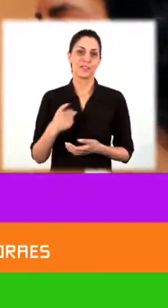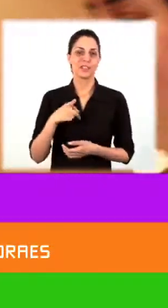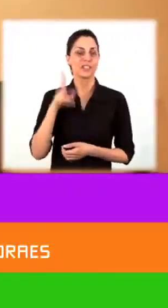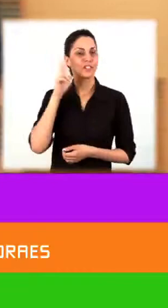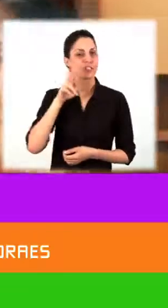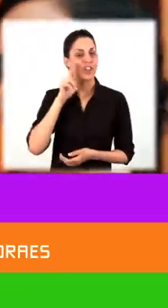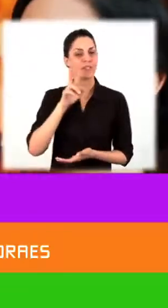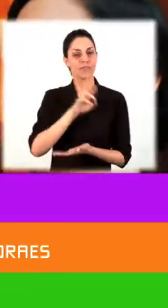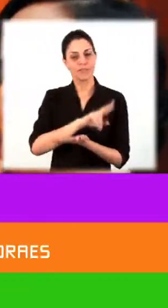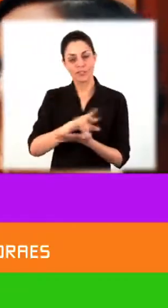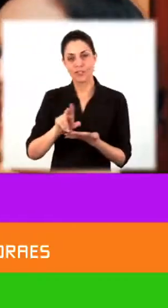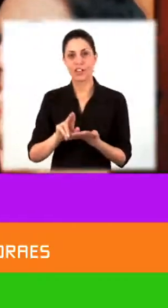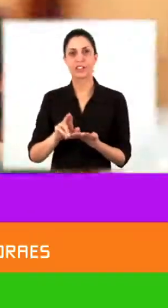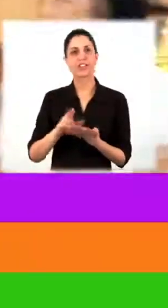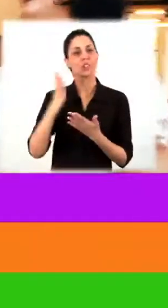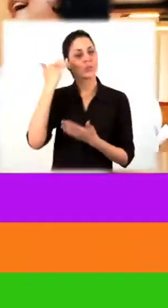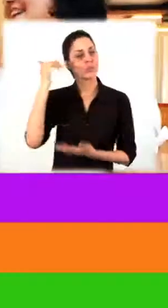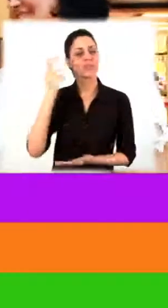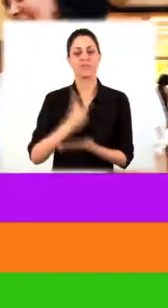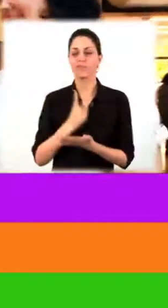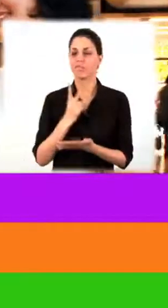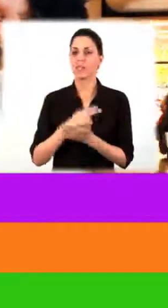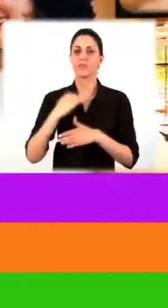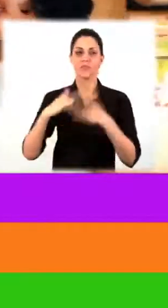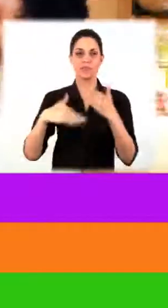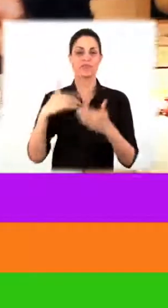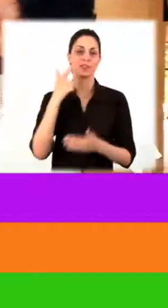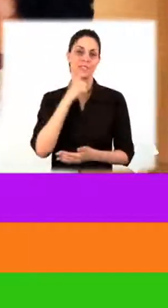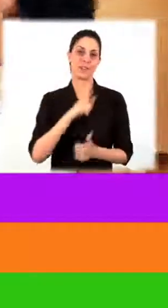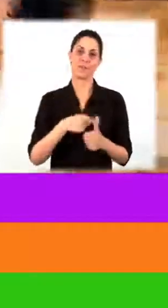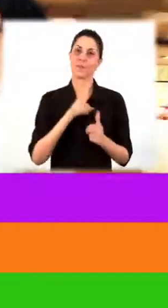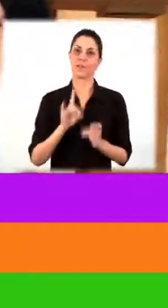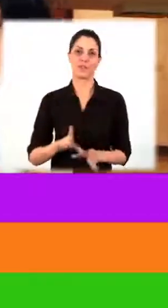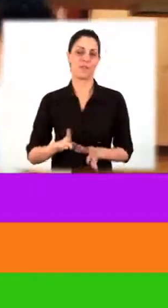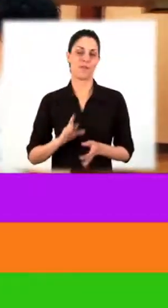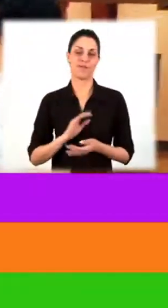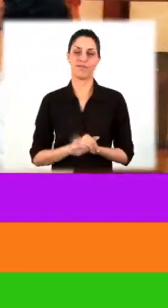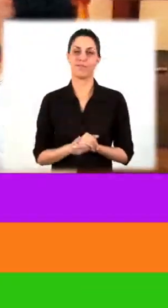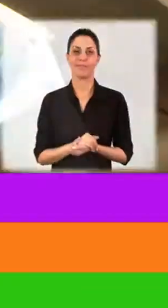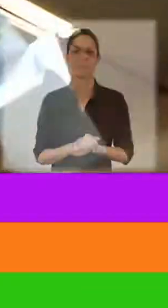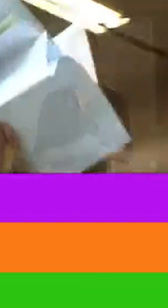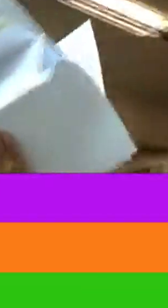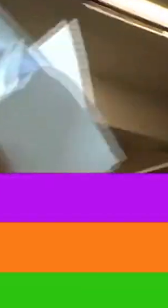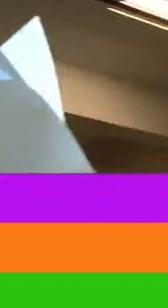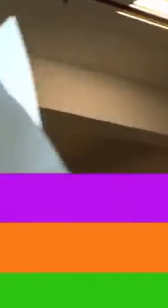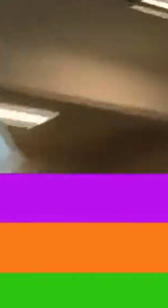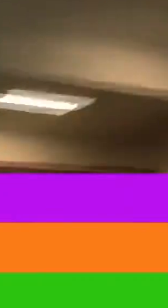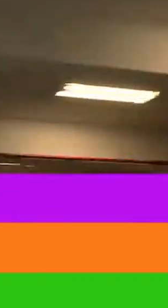sucesso, escreva várias histórias. Que essa seja só a primeira aí, viu?